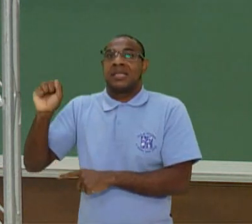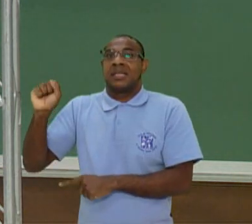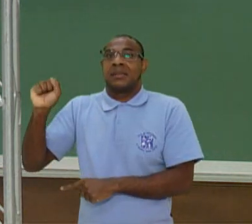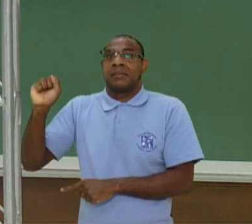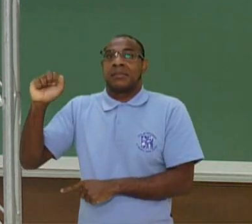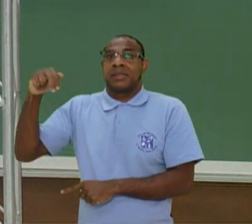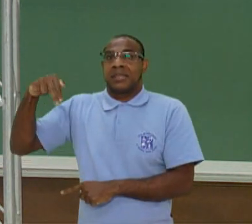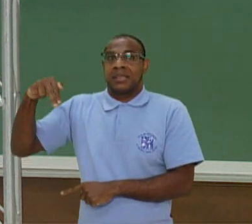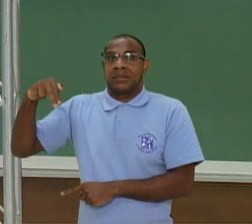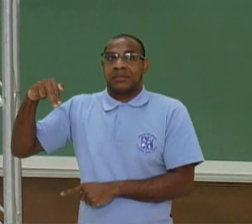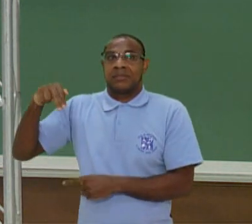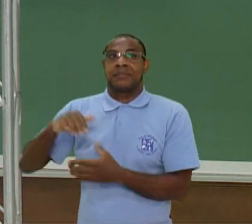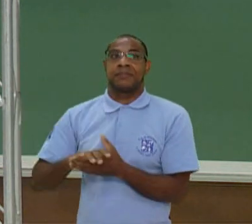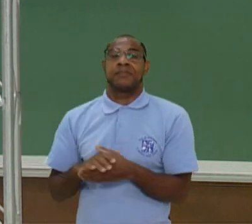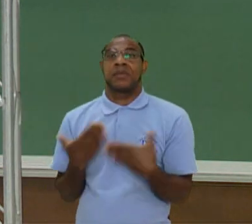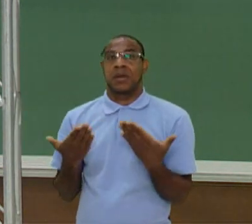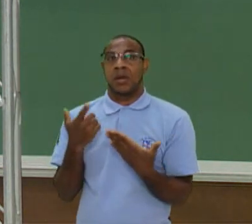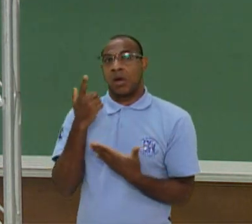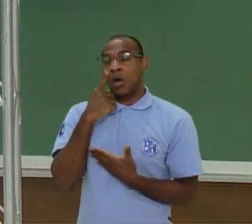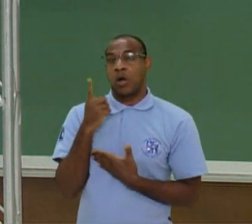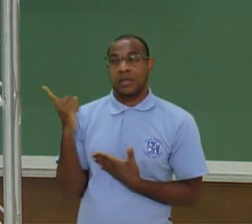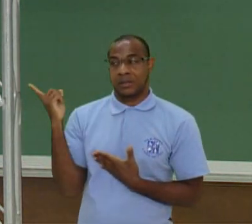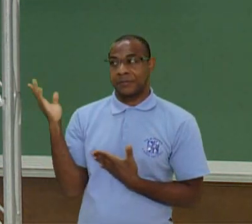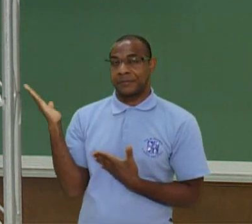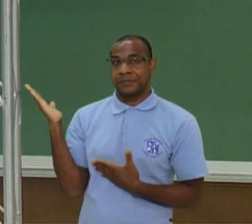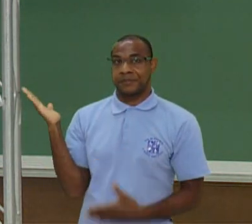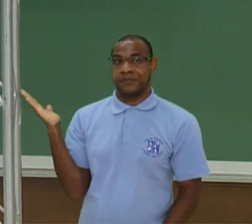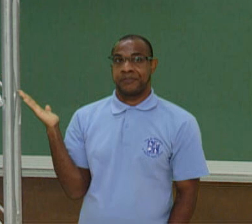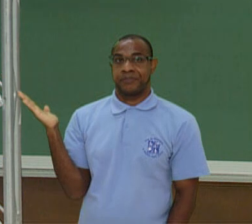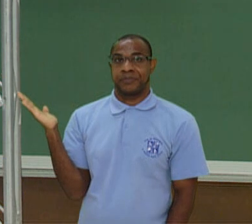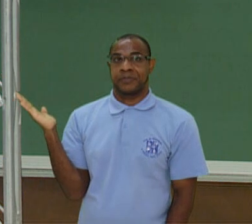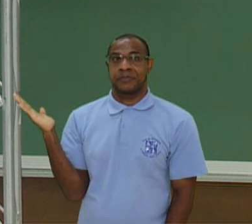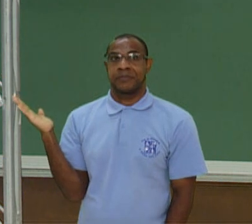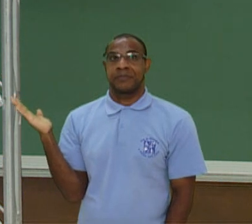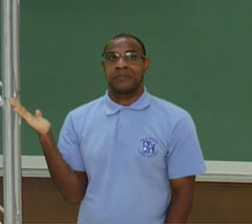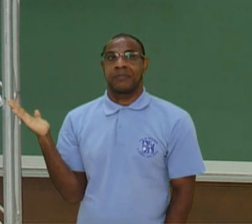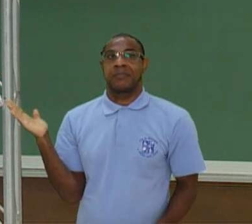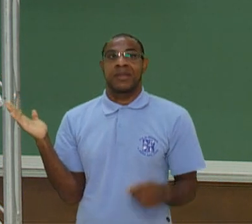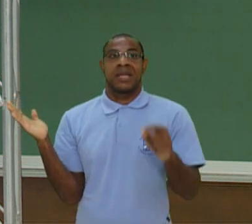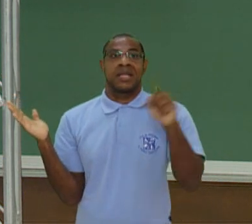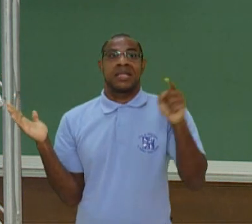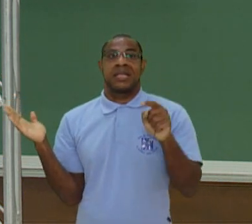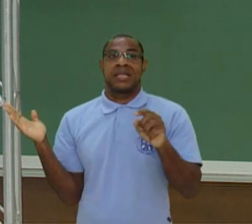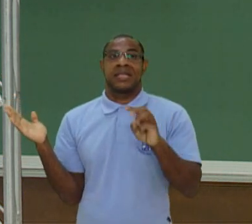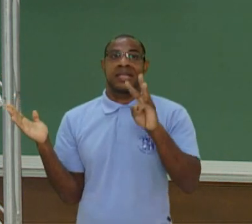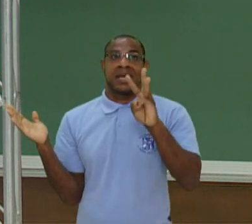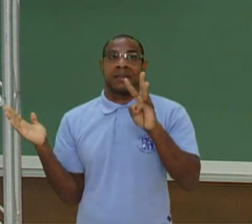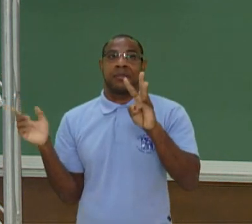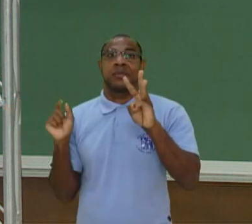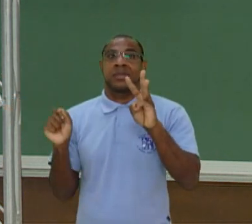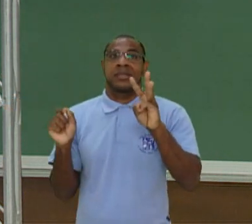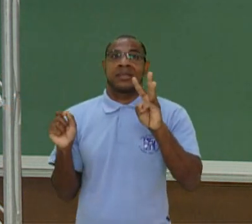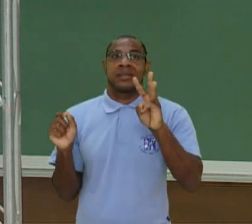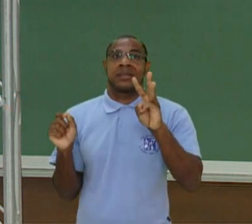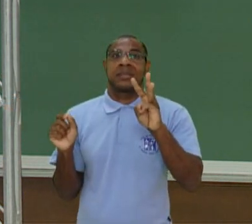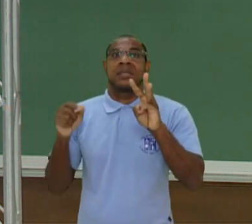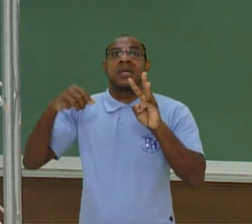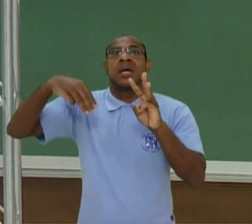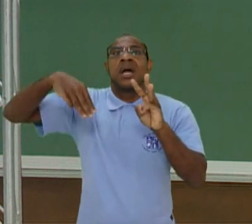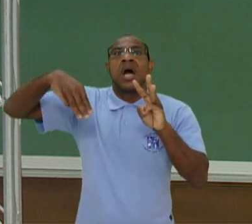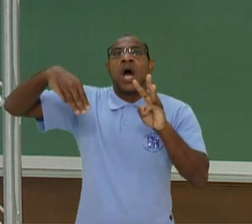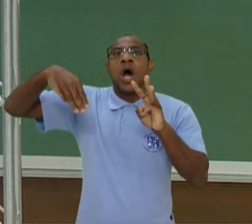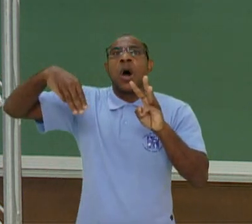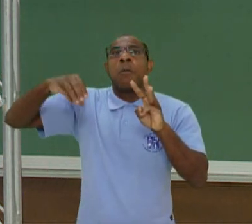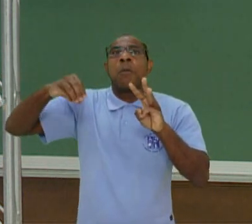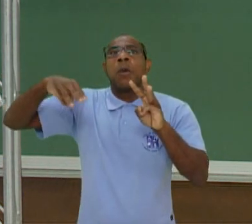senos, argumentos dos senos. Olhem aqui. Produto de Z e W é o produto do módulo, aquele valorzinho